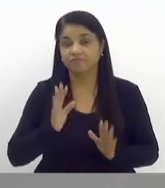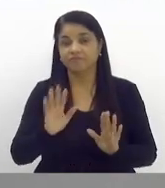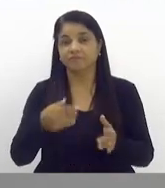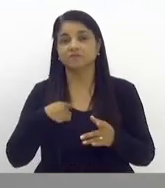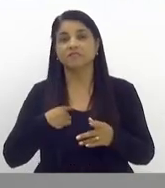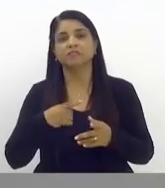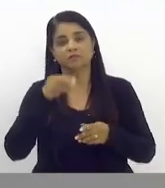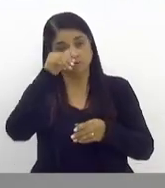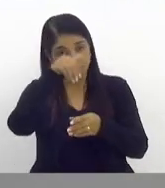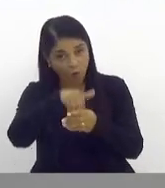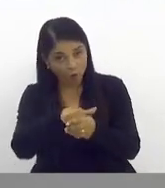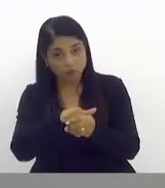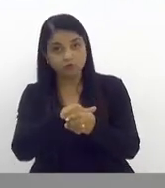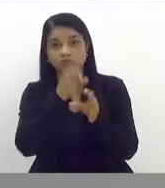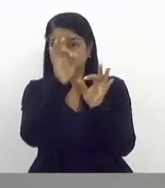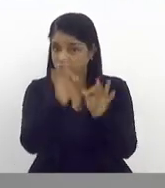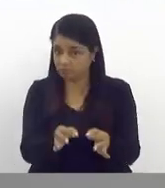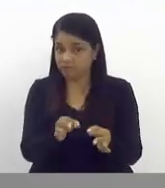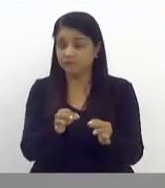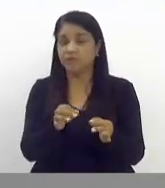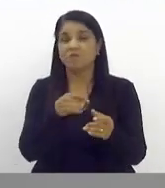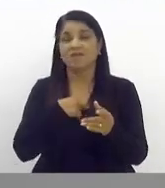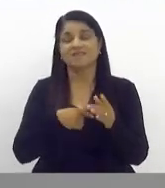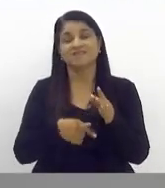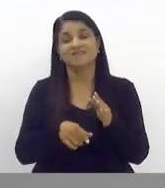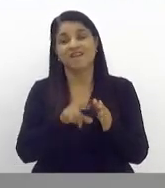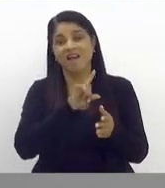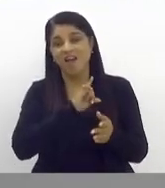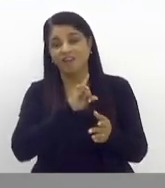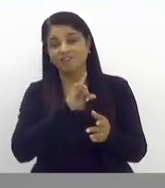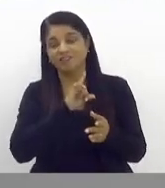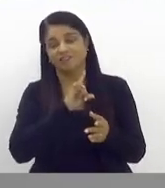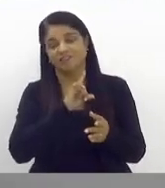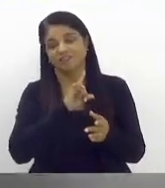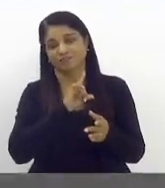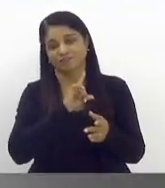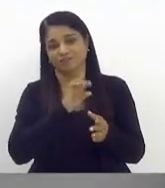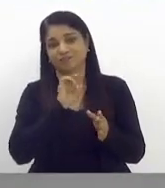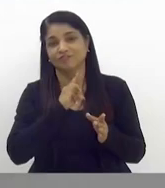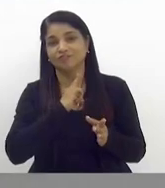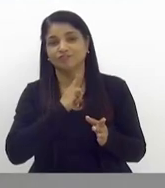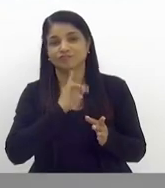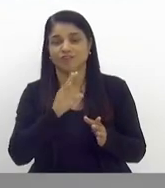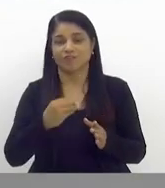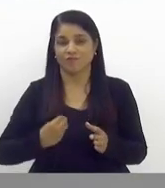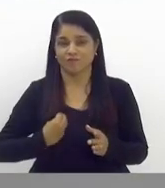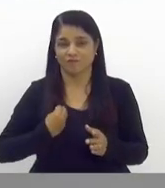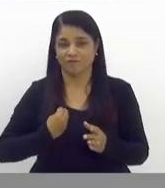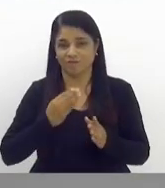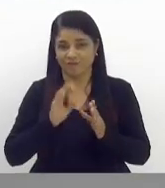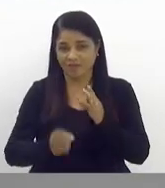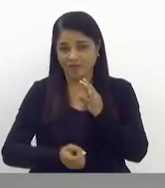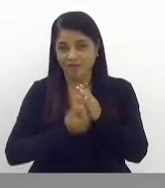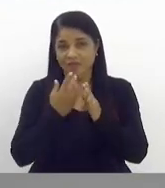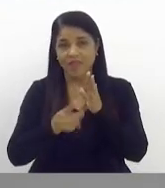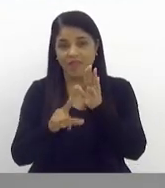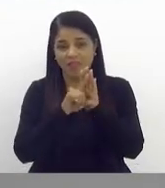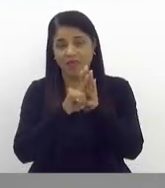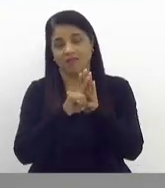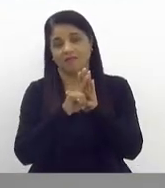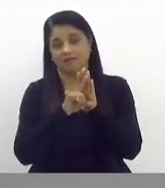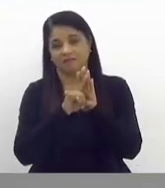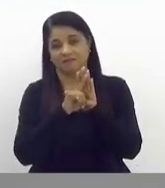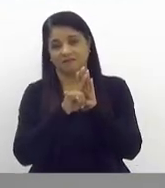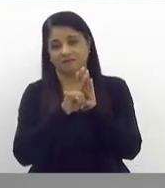voto caso não tivesse uma lei anterior que já fizesse essa salvaguarda. Assim, é absolutamente meritório, eu vou assim, me